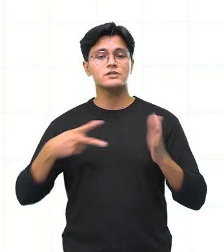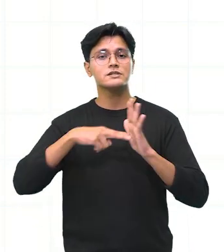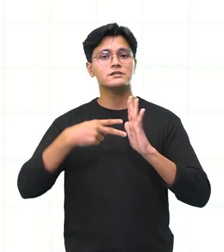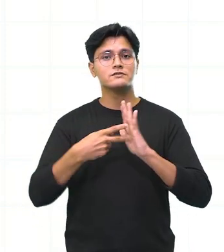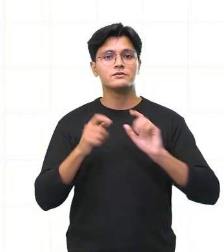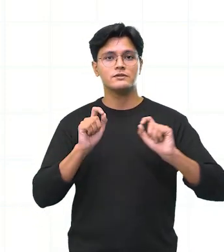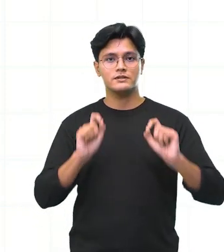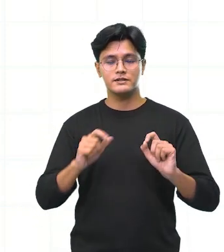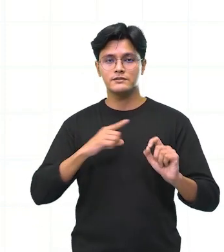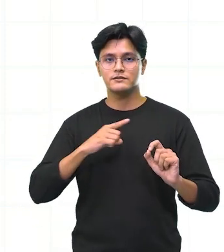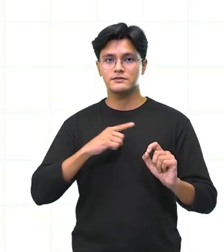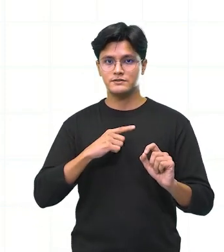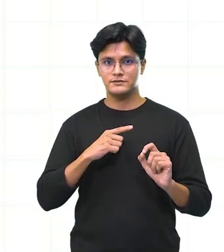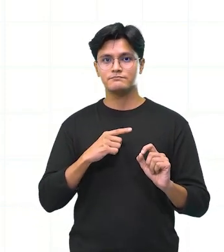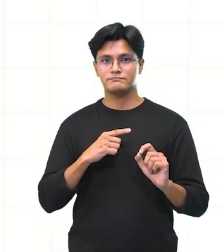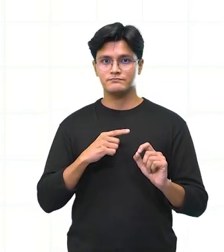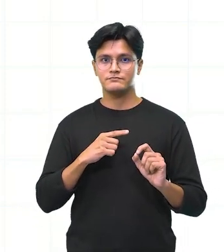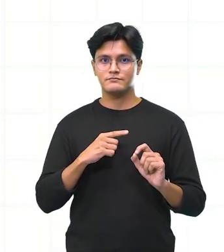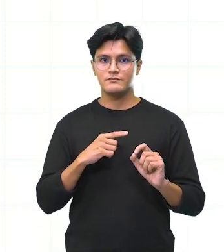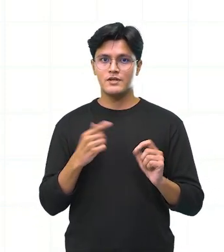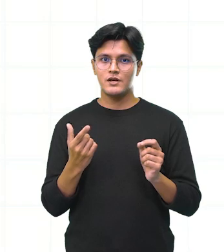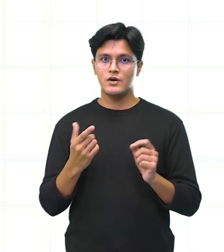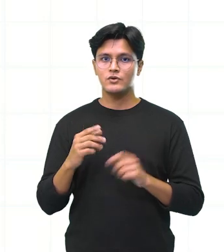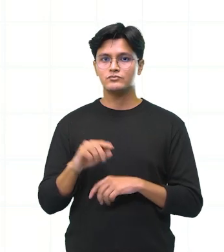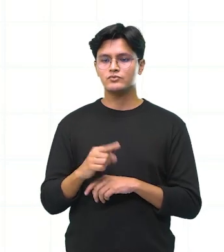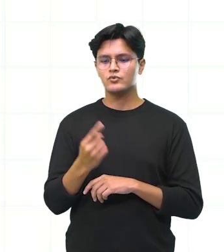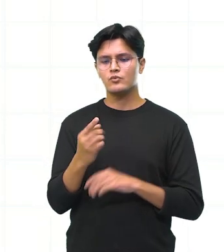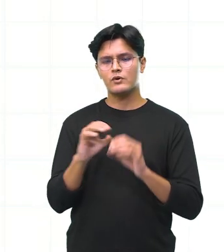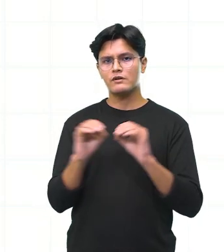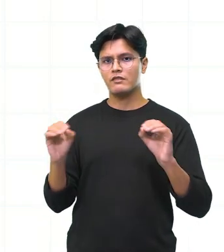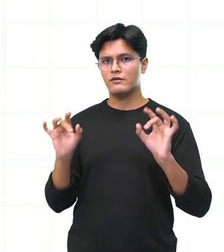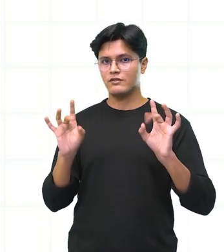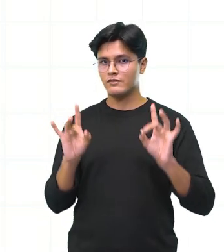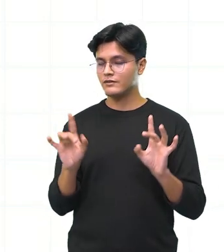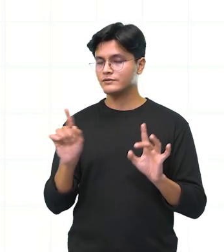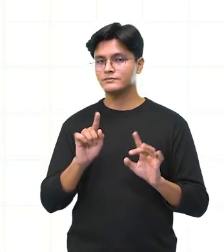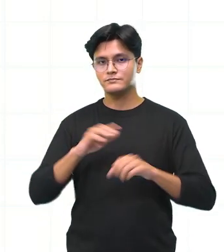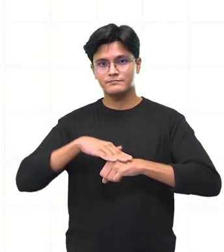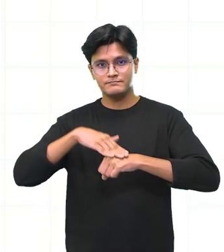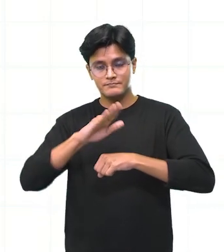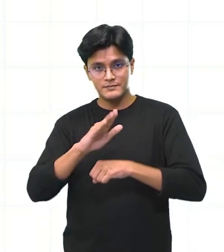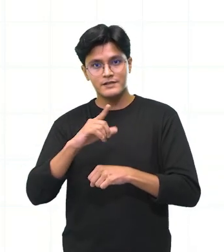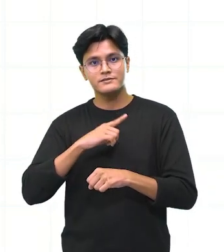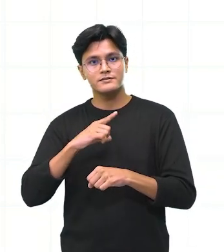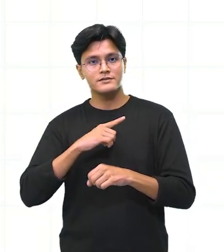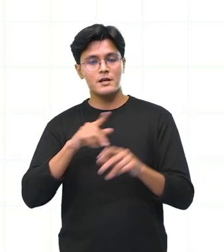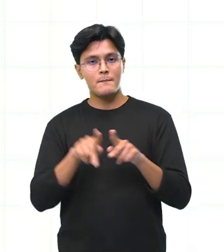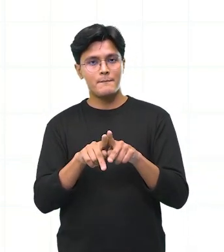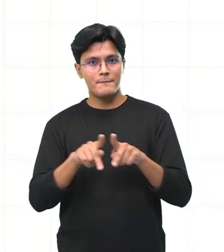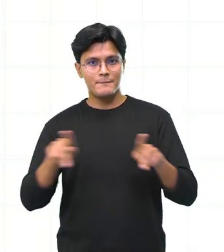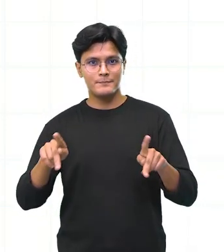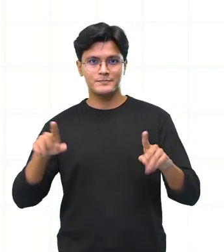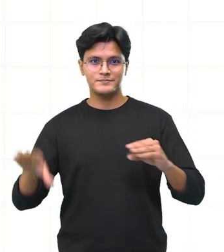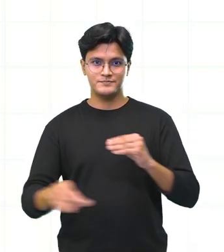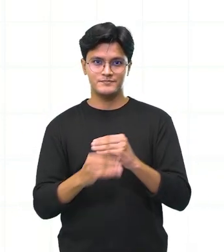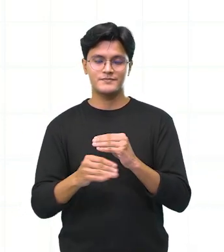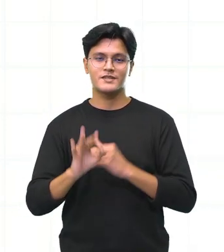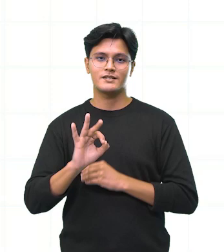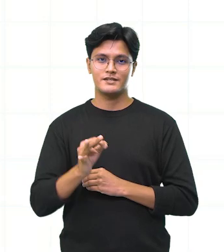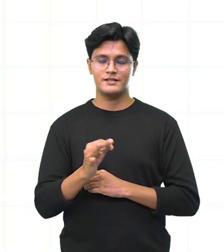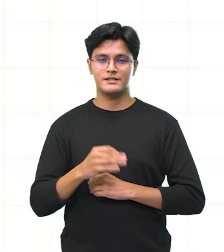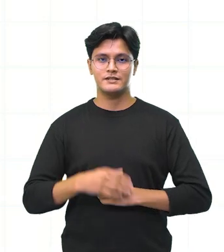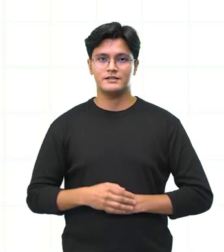tenho mais de uma oração, eu tenho um período composto. Tá bom?